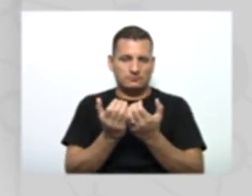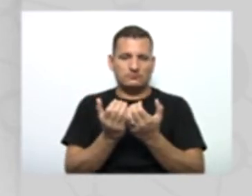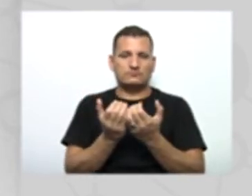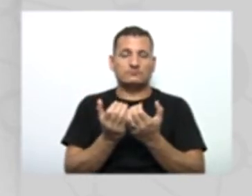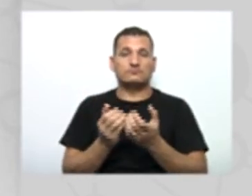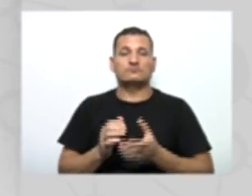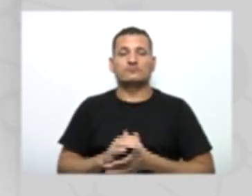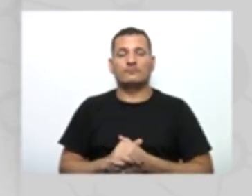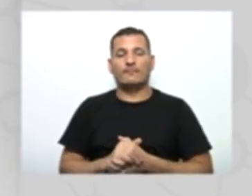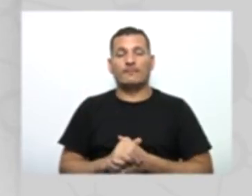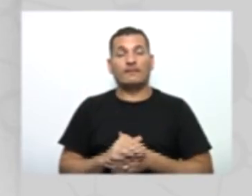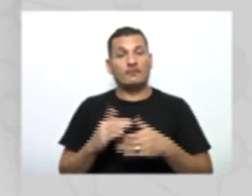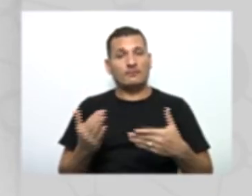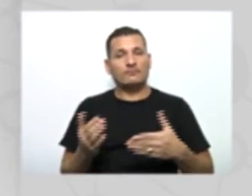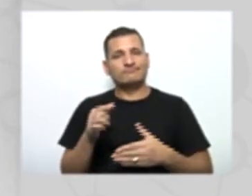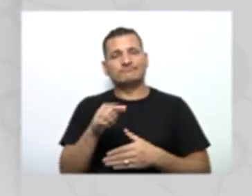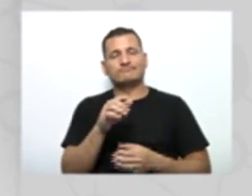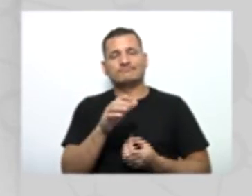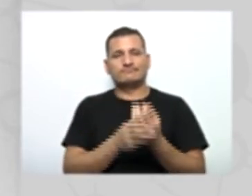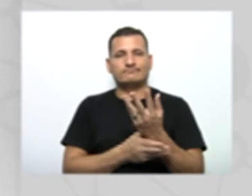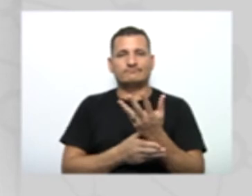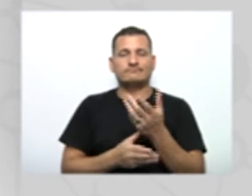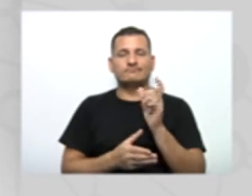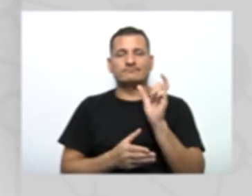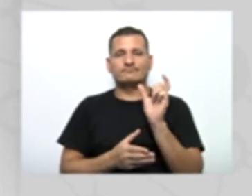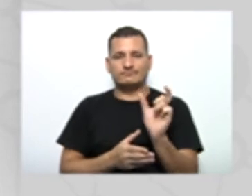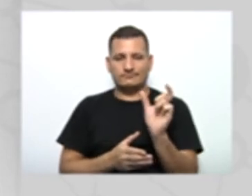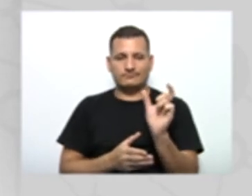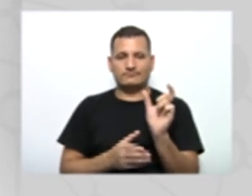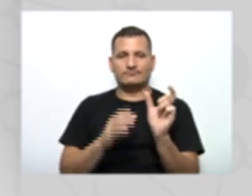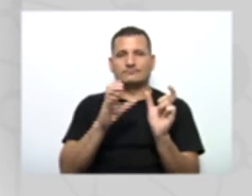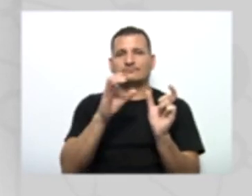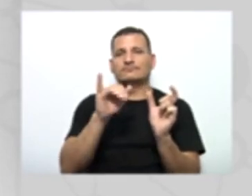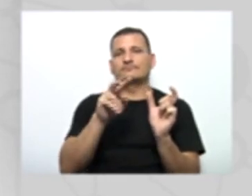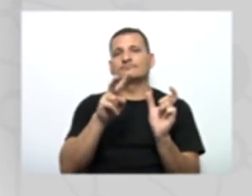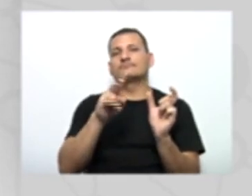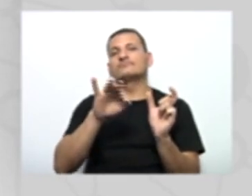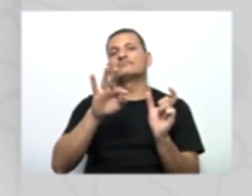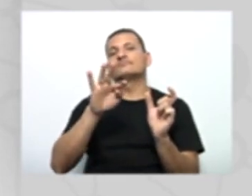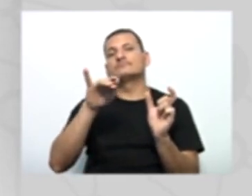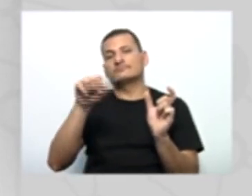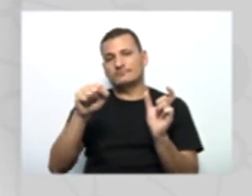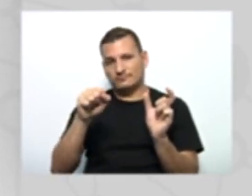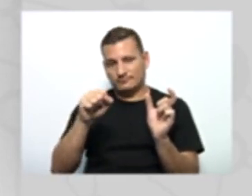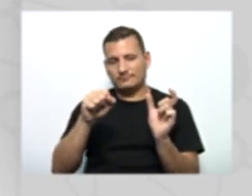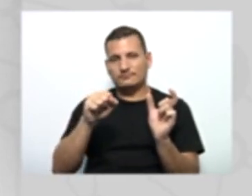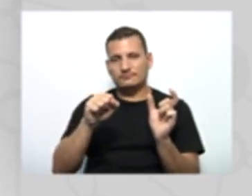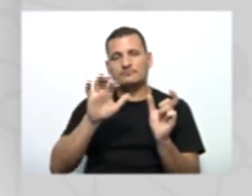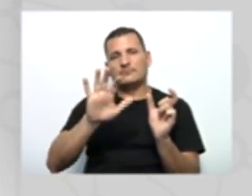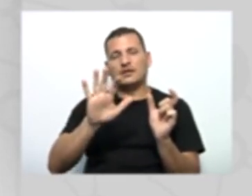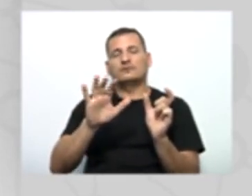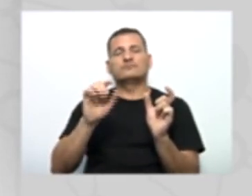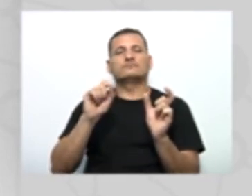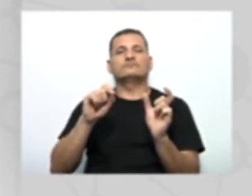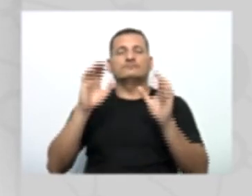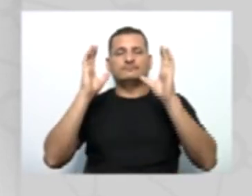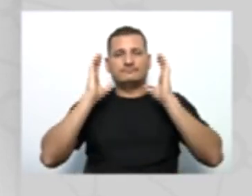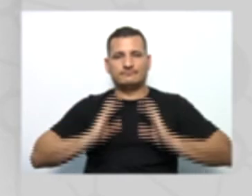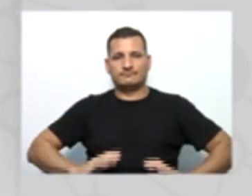nesse momento, surge esse conceito, civitas, que chega para nós como o nosso conceito de